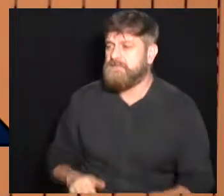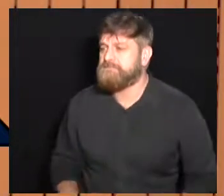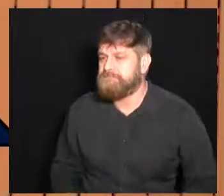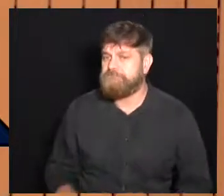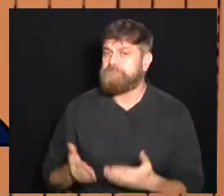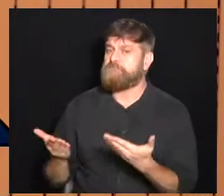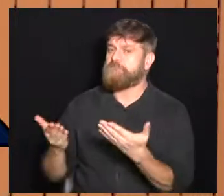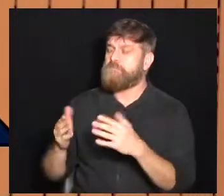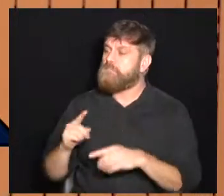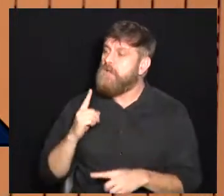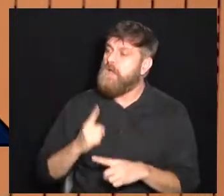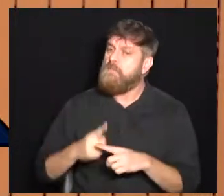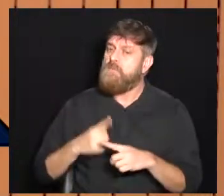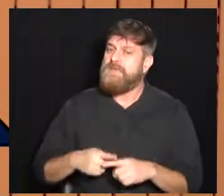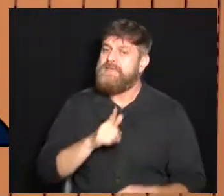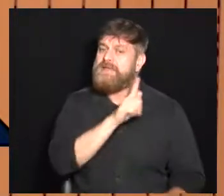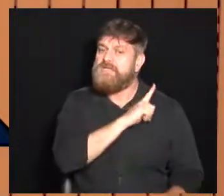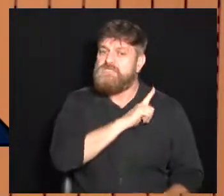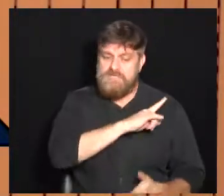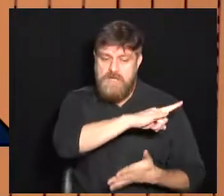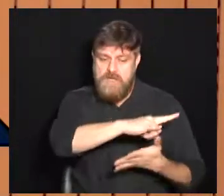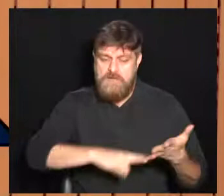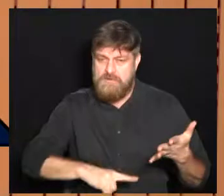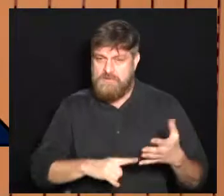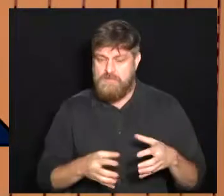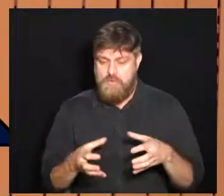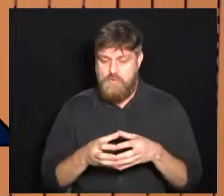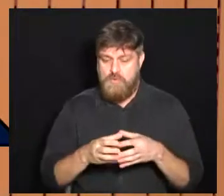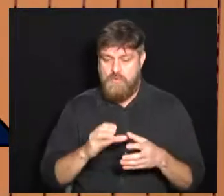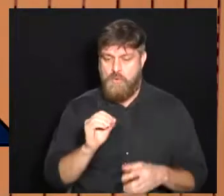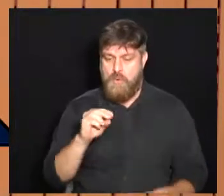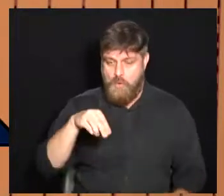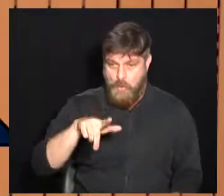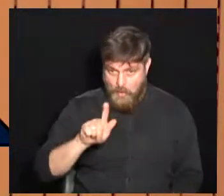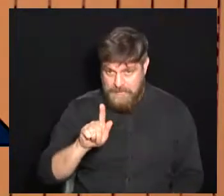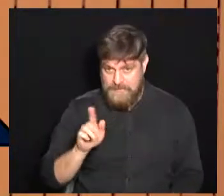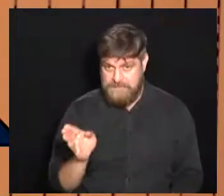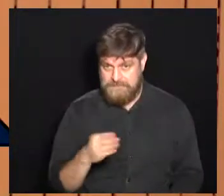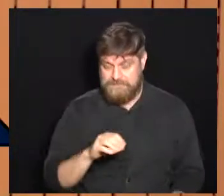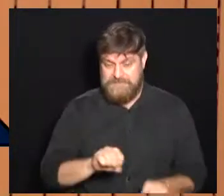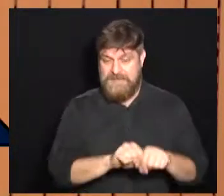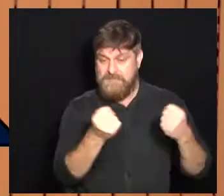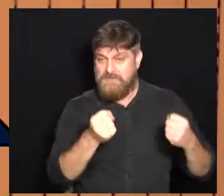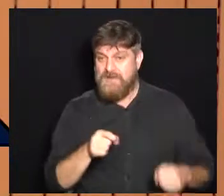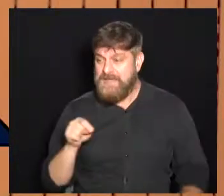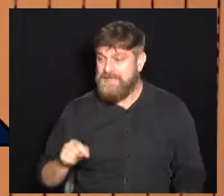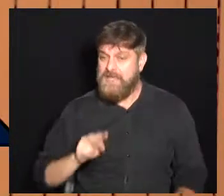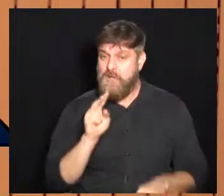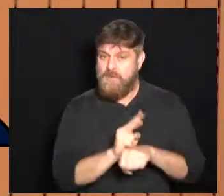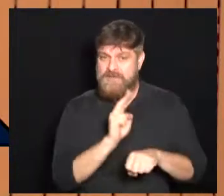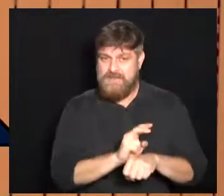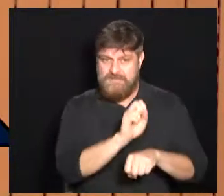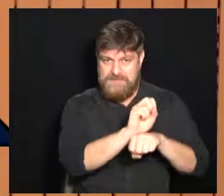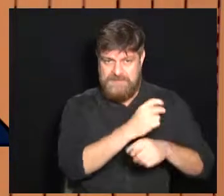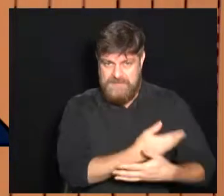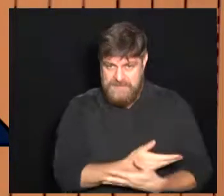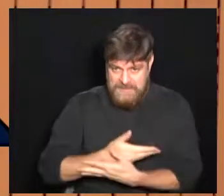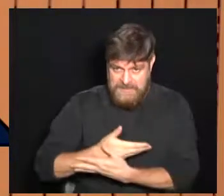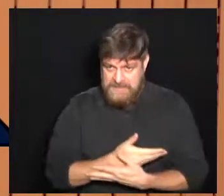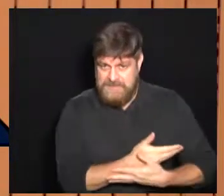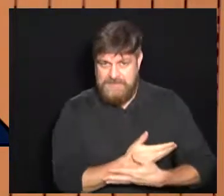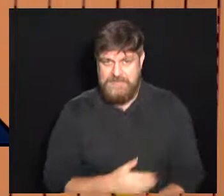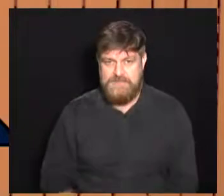que levaram ao rompimento do contrato com a ONG Brasileirinhos, que atendiam as creches, que eu já aqui